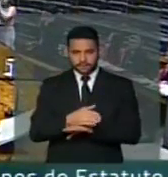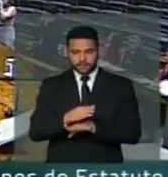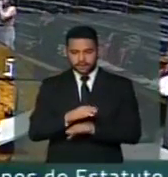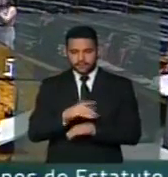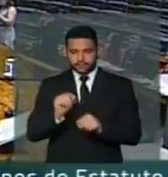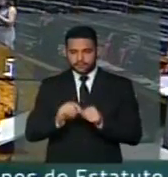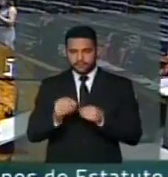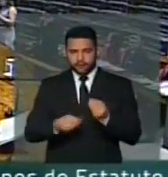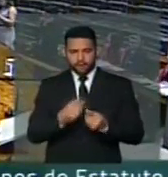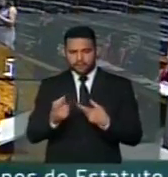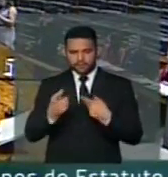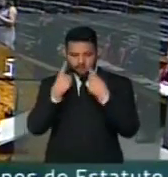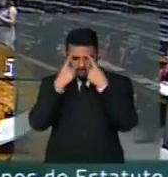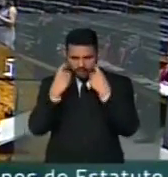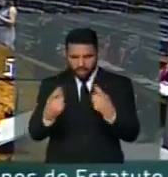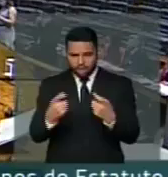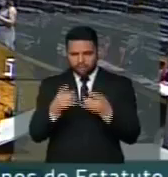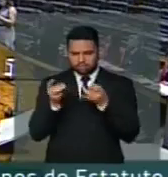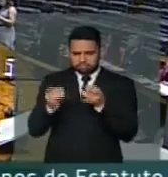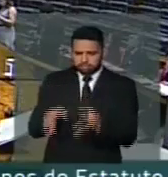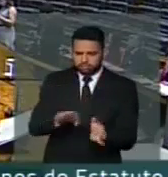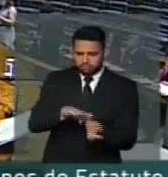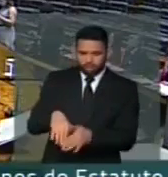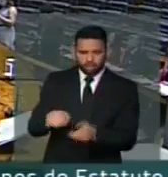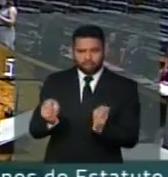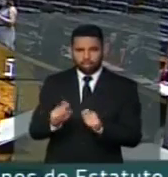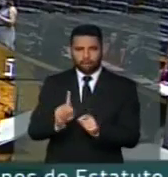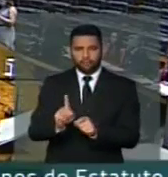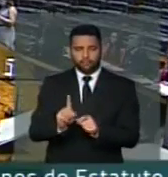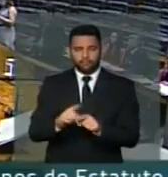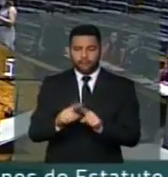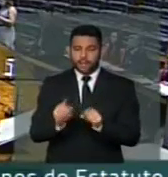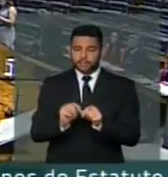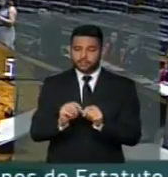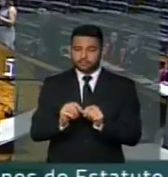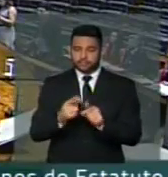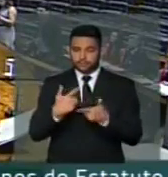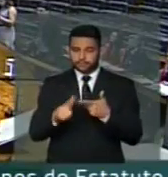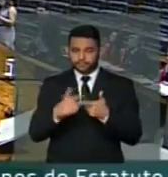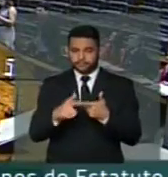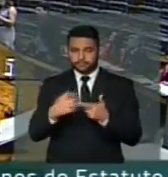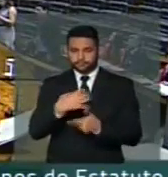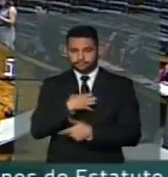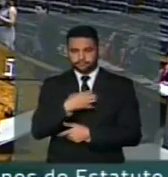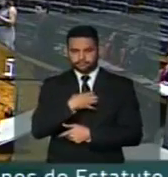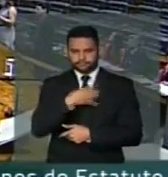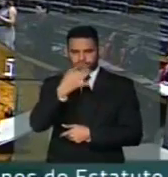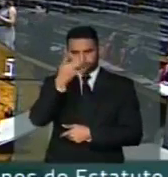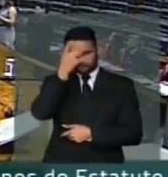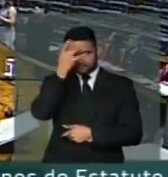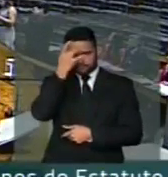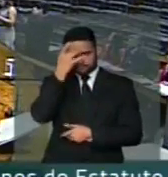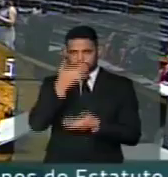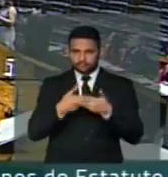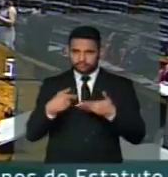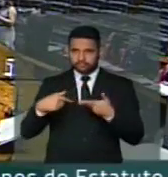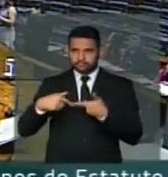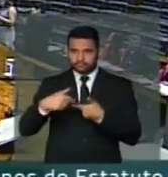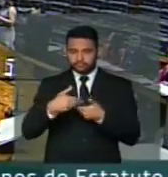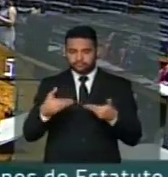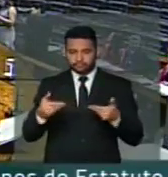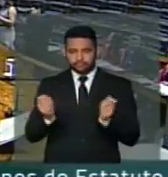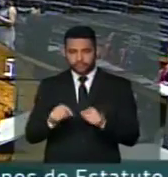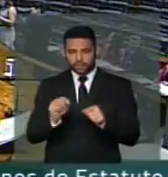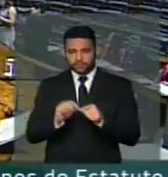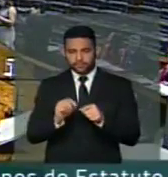submetida a formas de violência e de abandono, a estresse sobre sua saúde física e mental, circunstâncias que